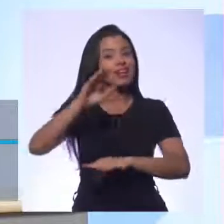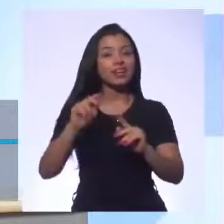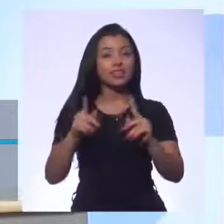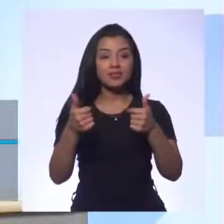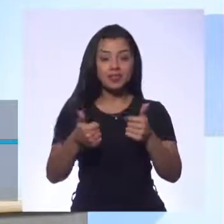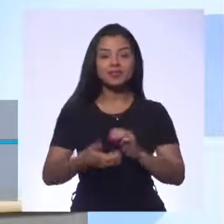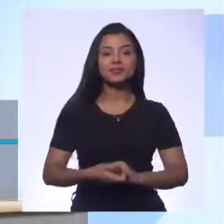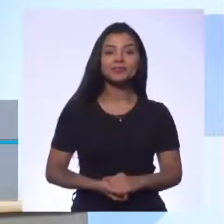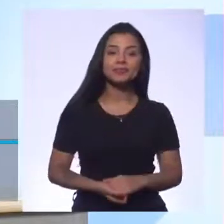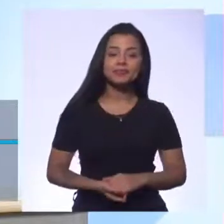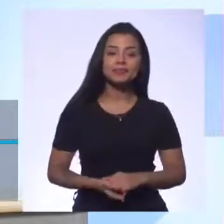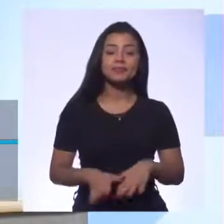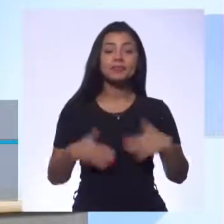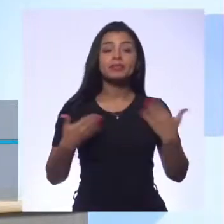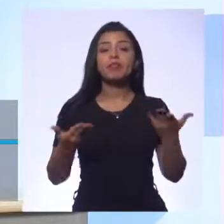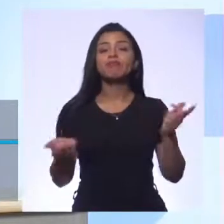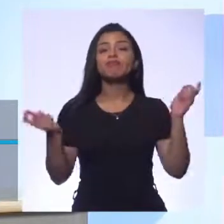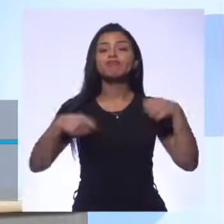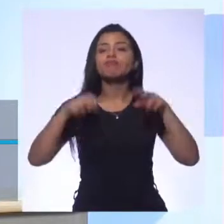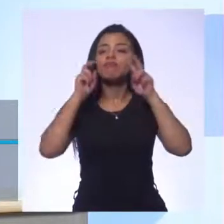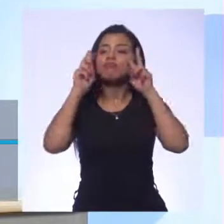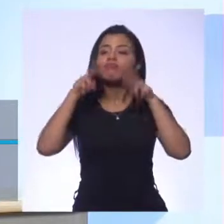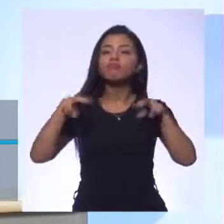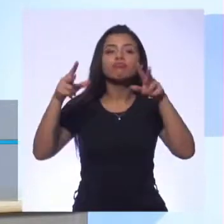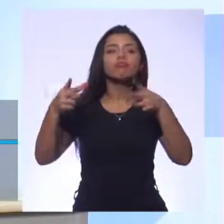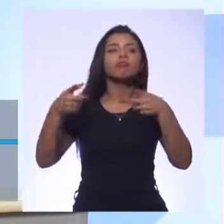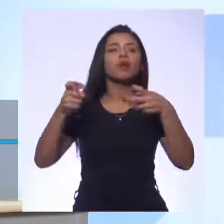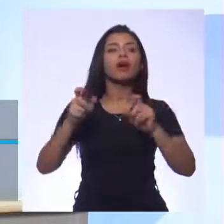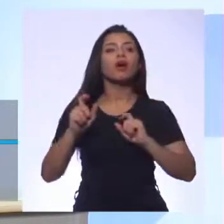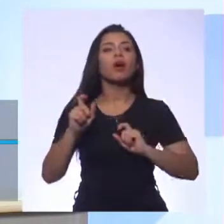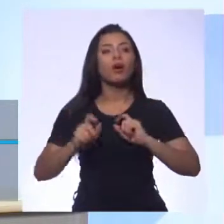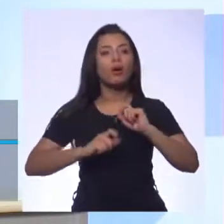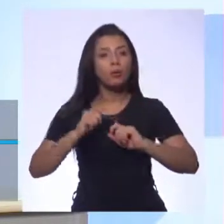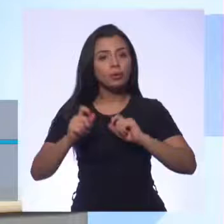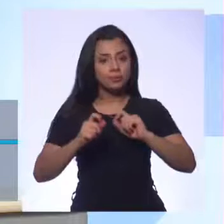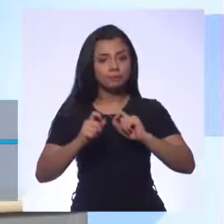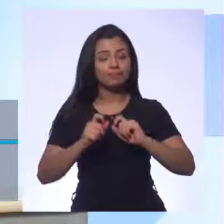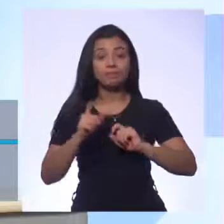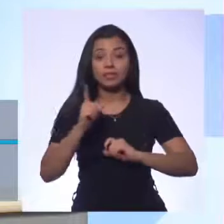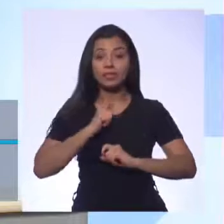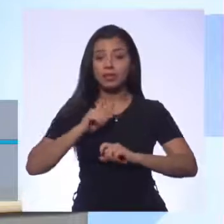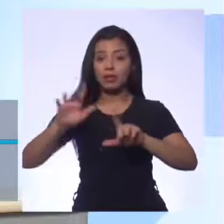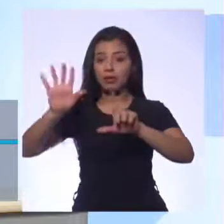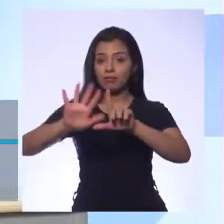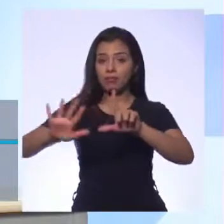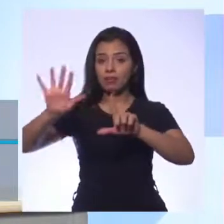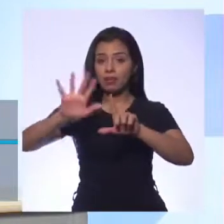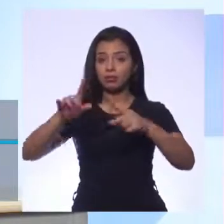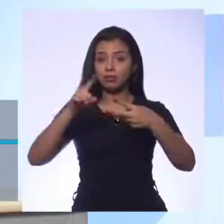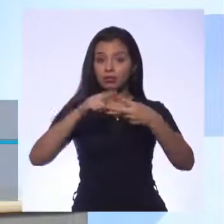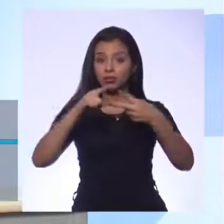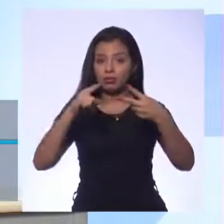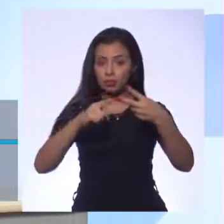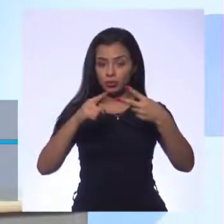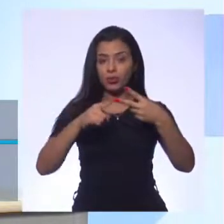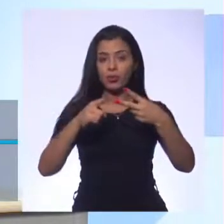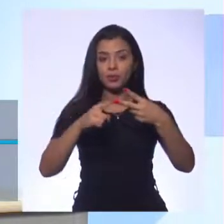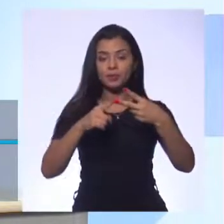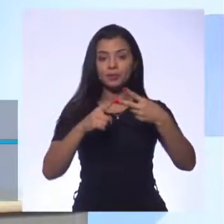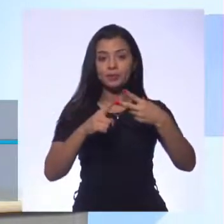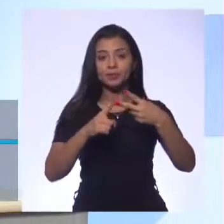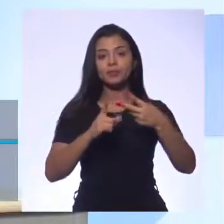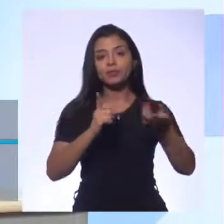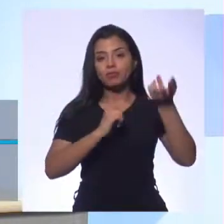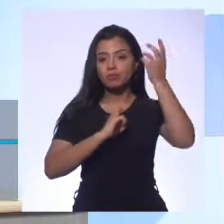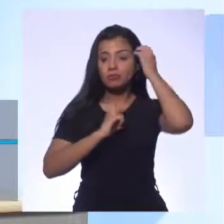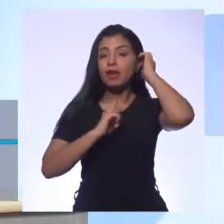Tá? Então, o que nós podemos observar aí, então? Nas duas imagens, os garotos estão, né, jogando futebol, então a ação,